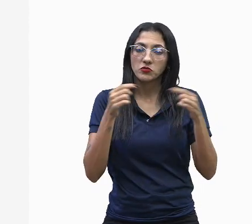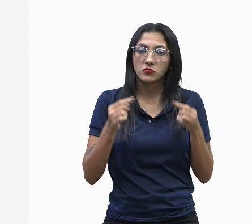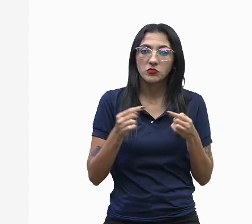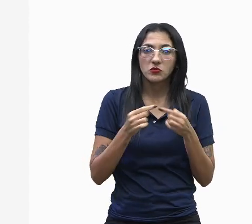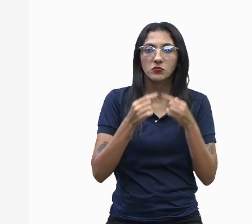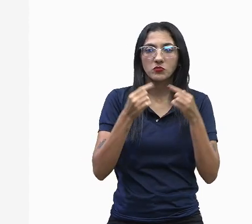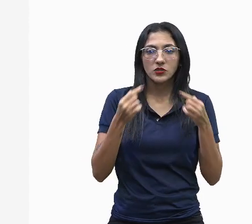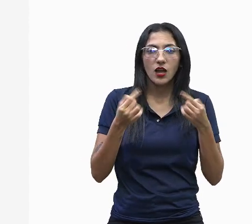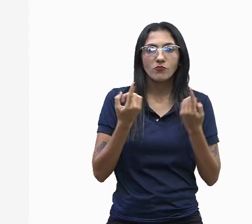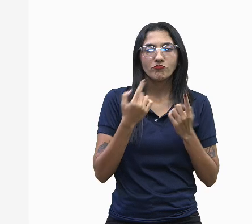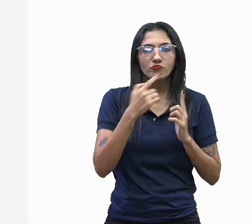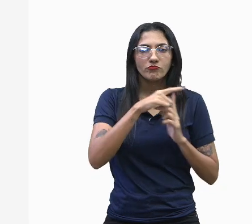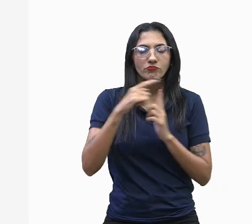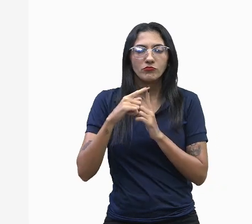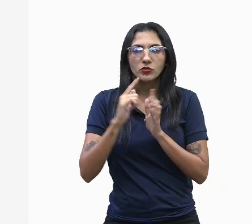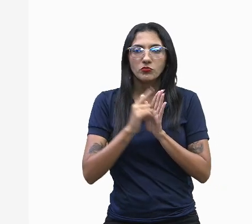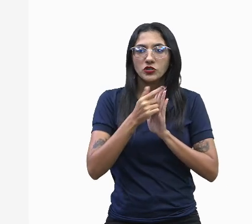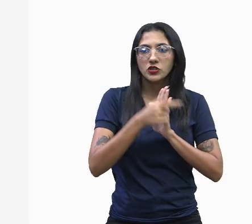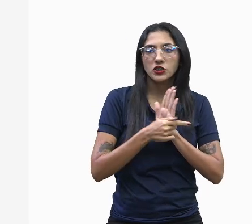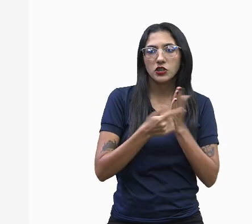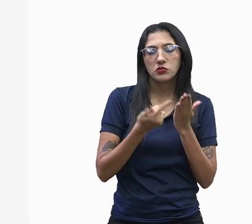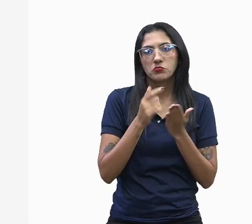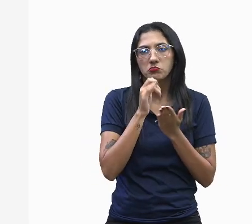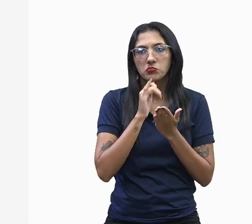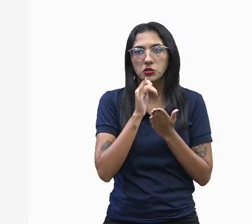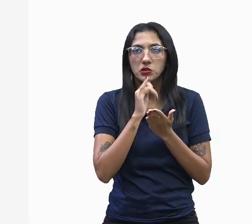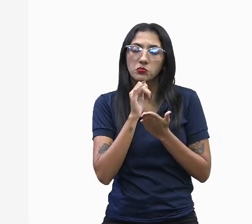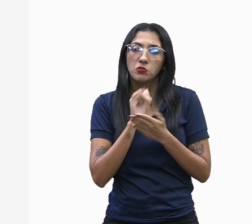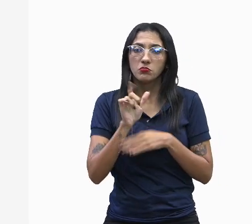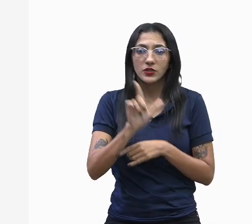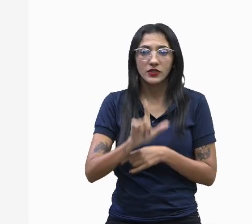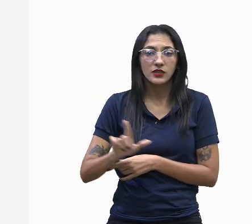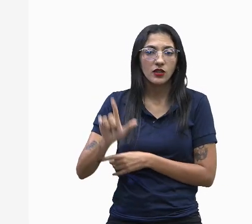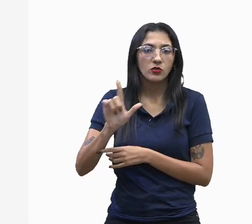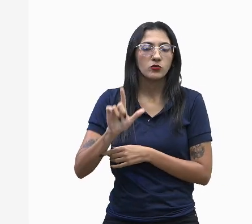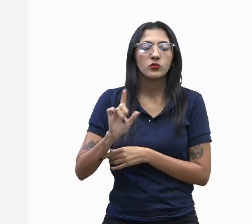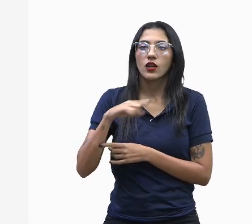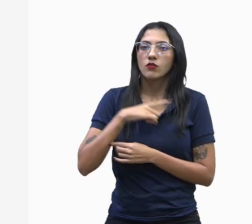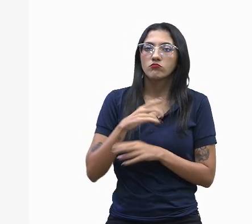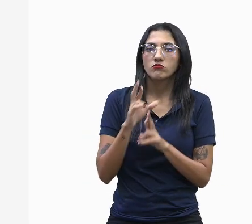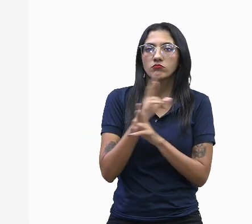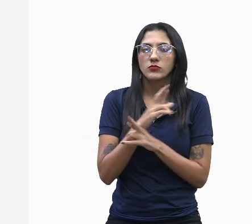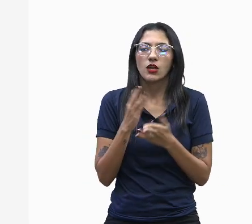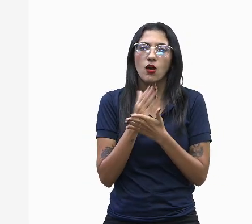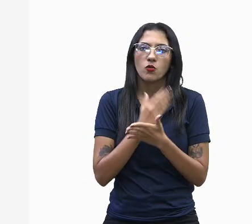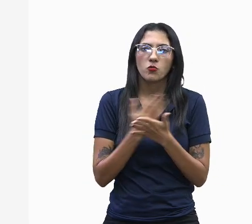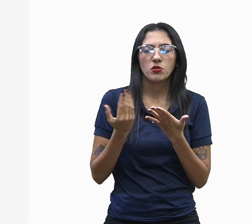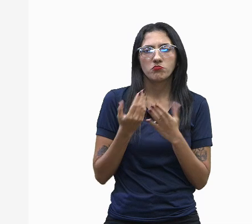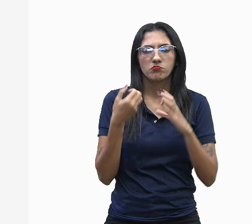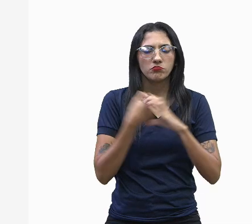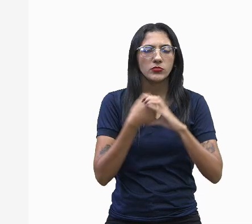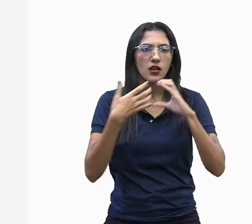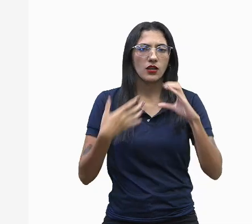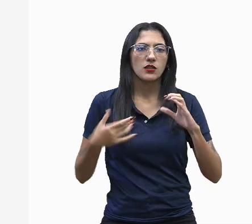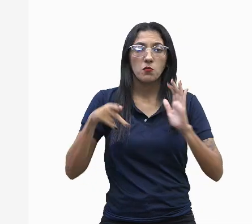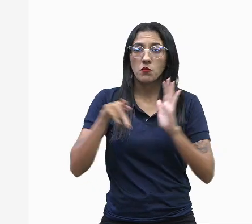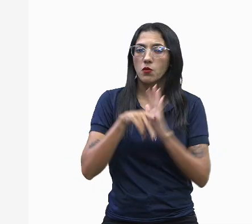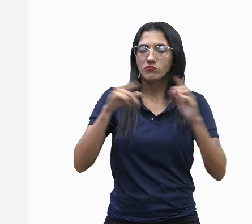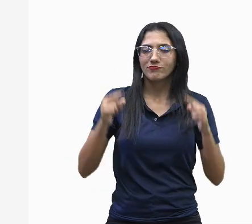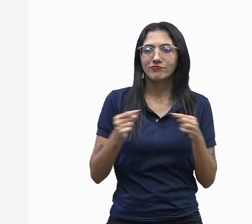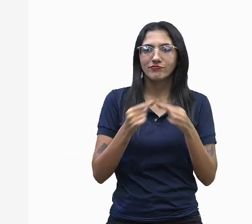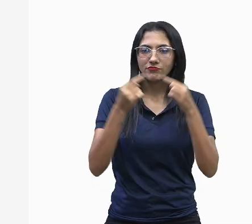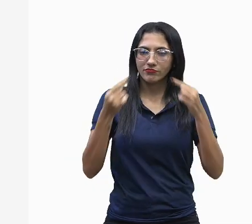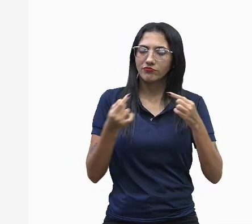como uma obra de arte, como uma literatura, porque traz algumas peculiaridades a